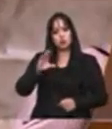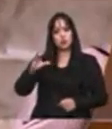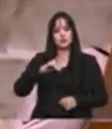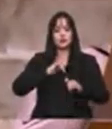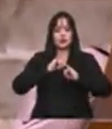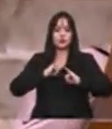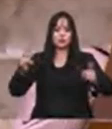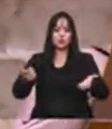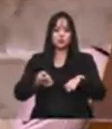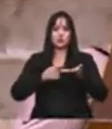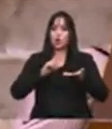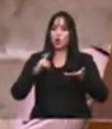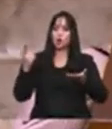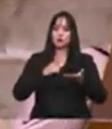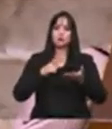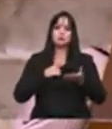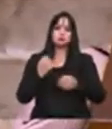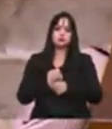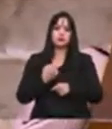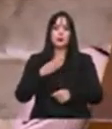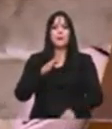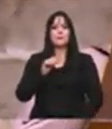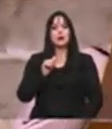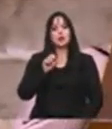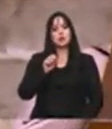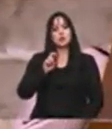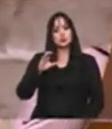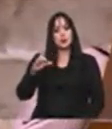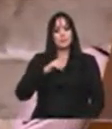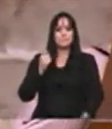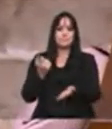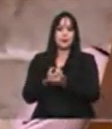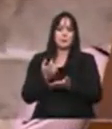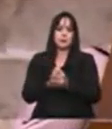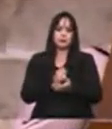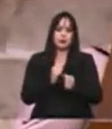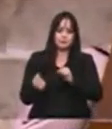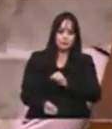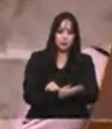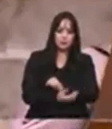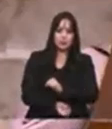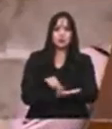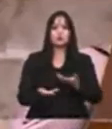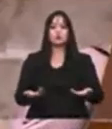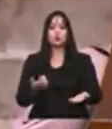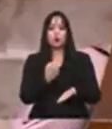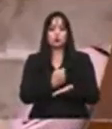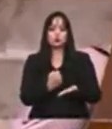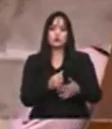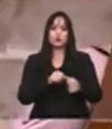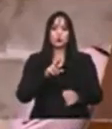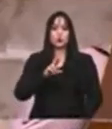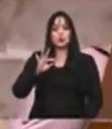do convite para outra obra, a Bazul. O pagamento da propina em razão dos contratos firmados